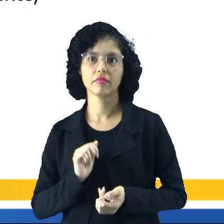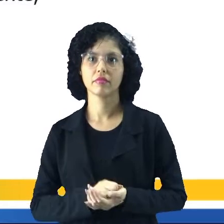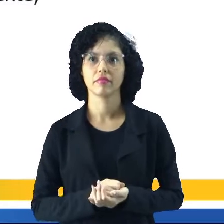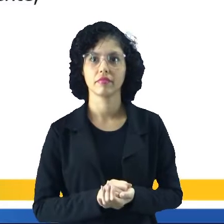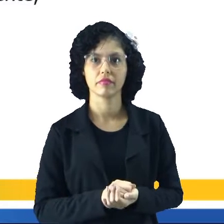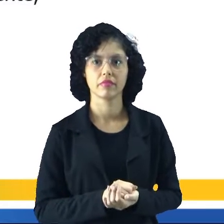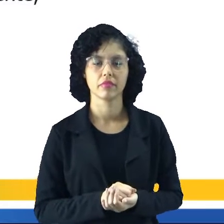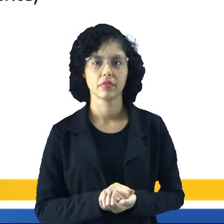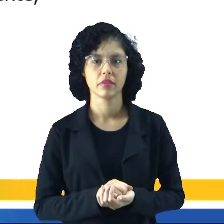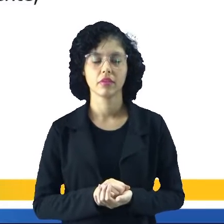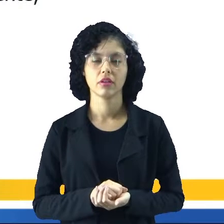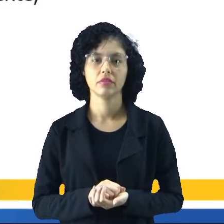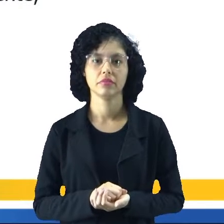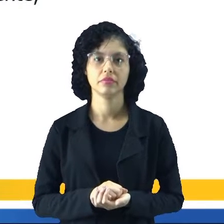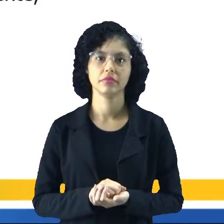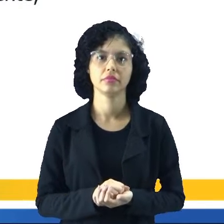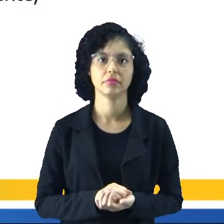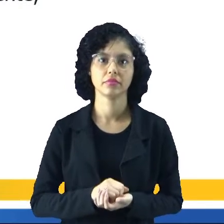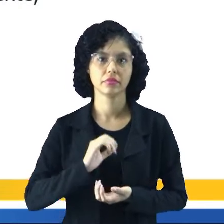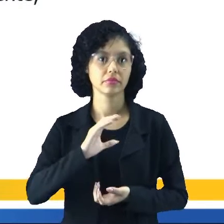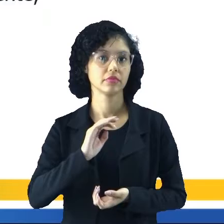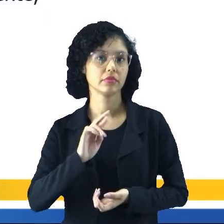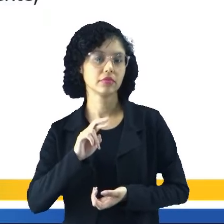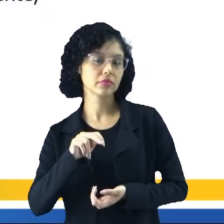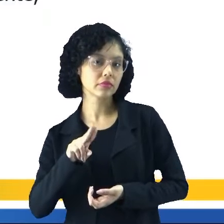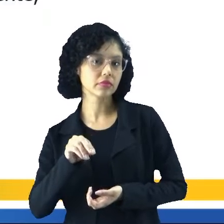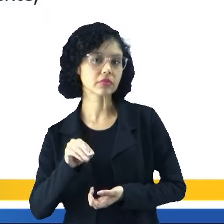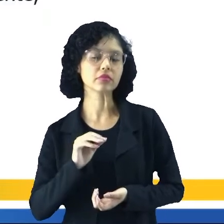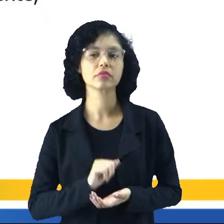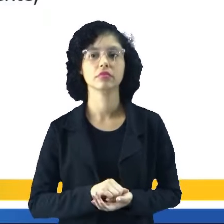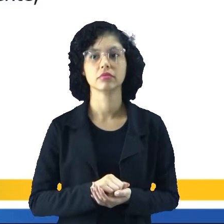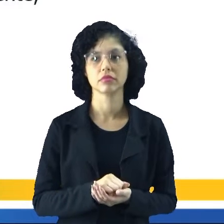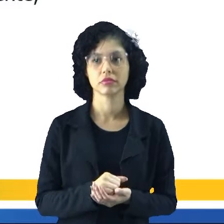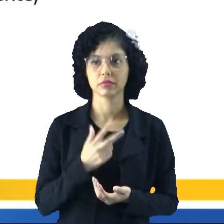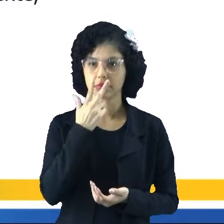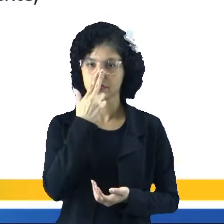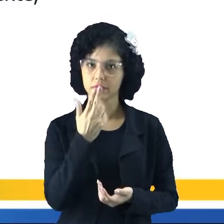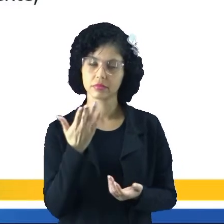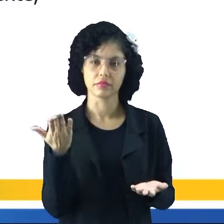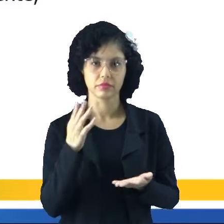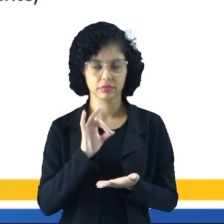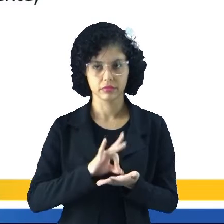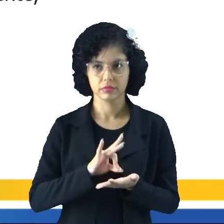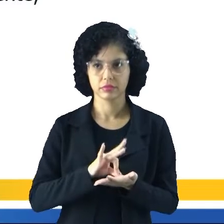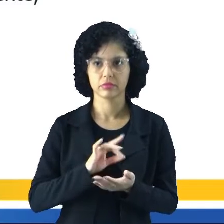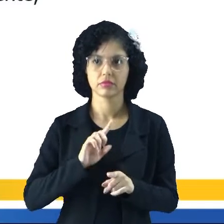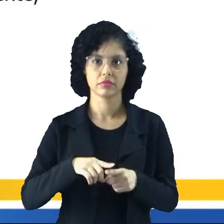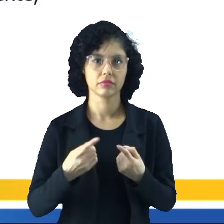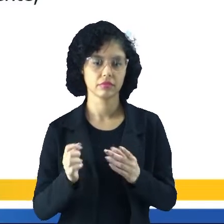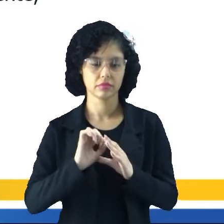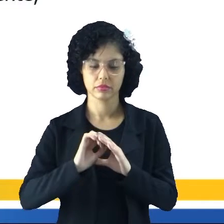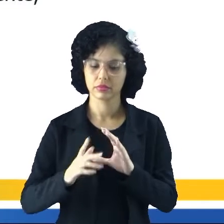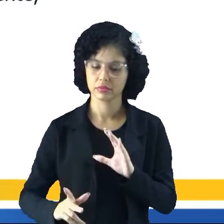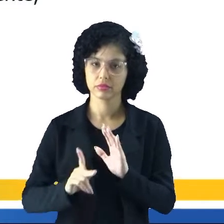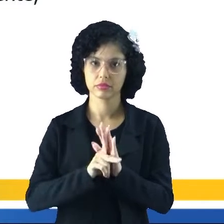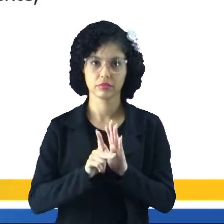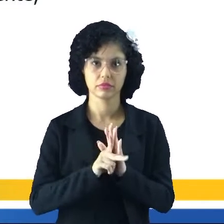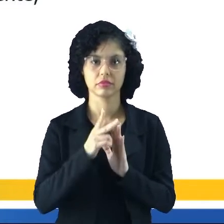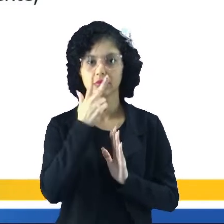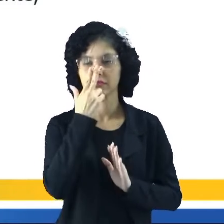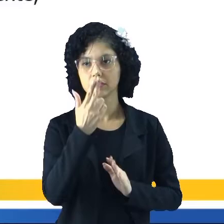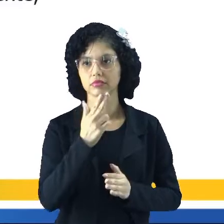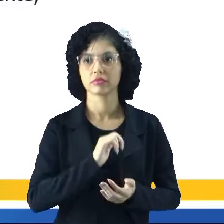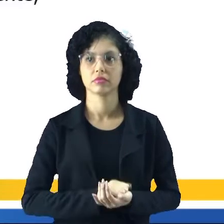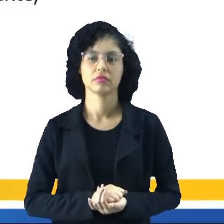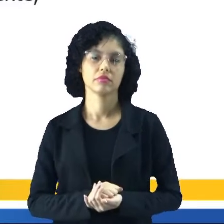charge, né? Aqueles cartoons, porque são bem semelhantes, na verdade, né? Eles têm mais características em comum